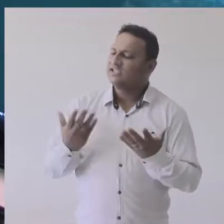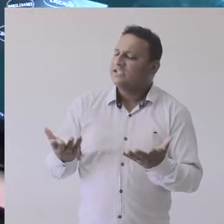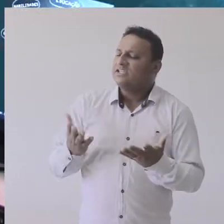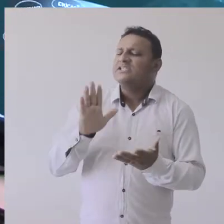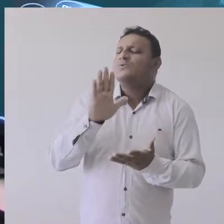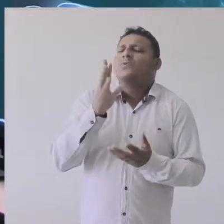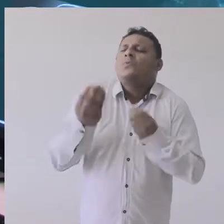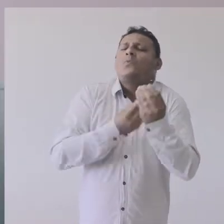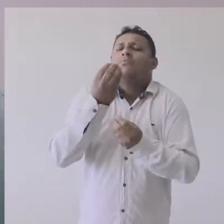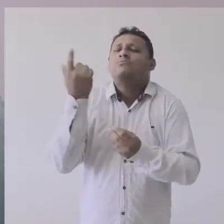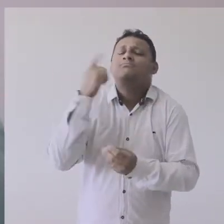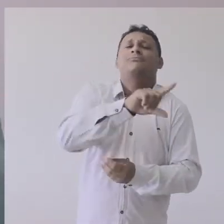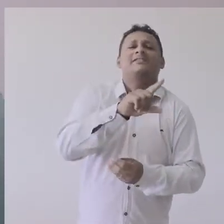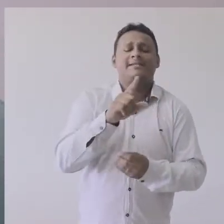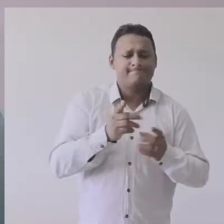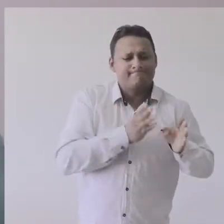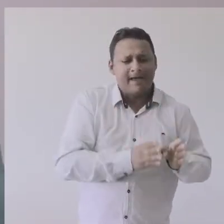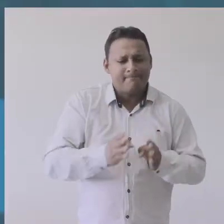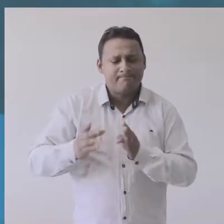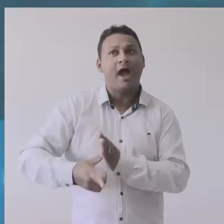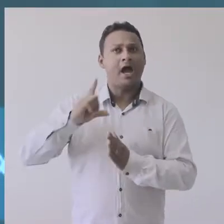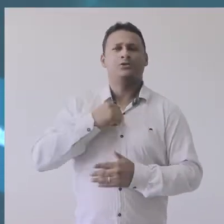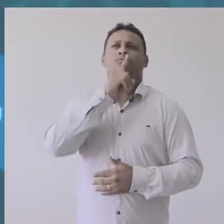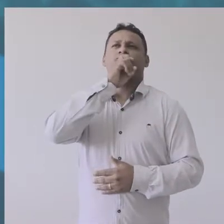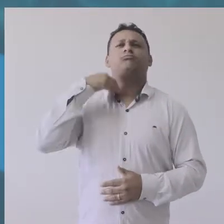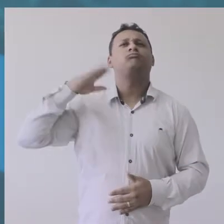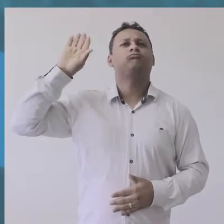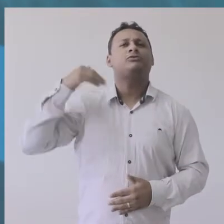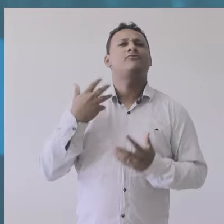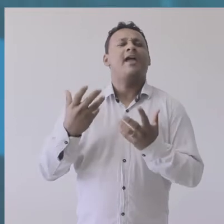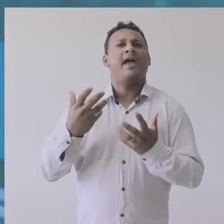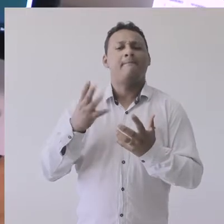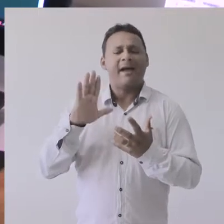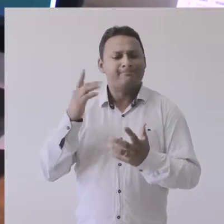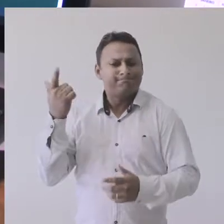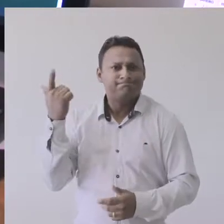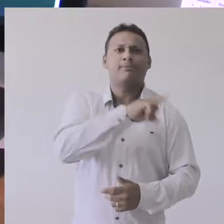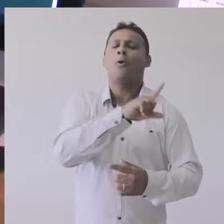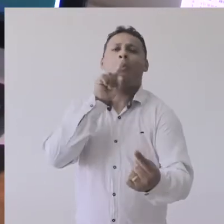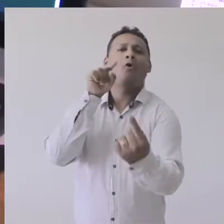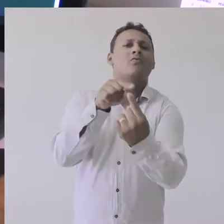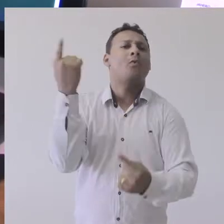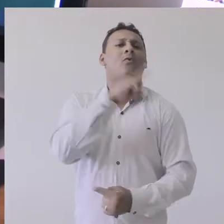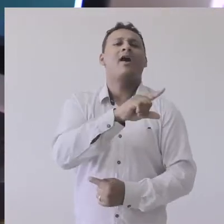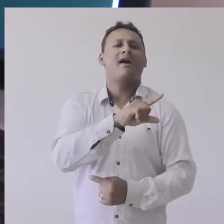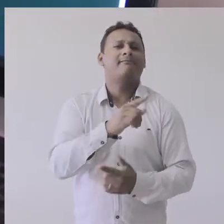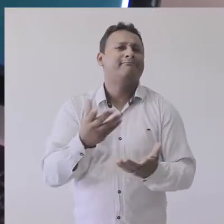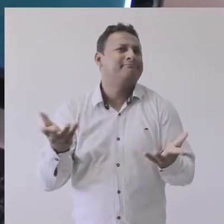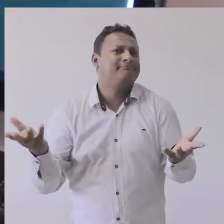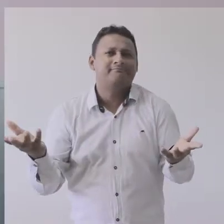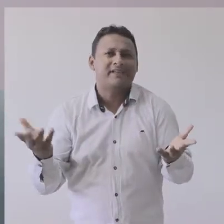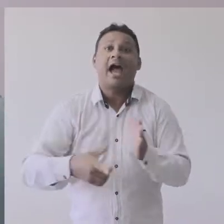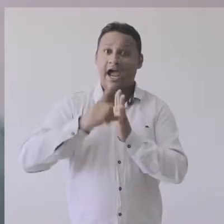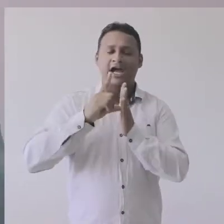é o segredo para conseguir colocar em prática tudo aquilo que a gente quer fazer? E não terminar o ano apenas com uma lista